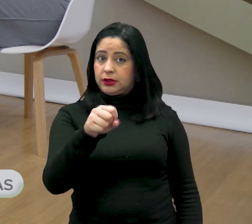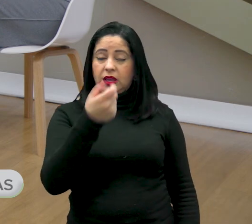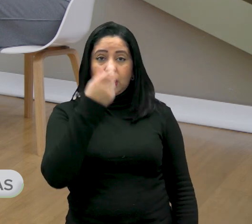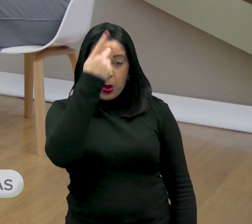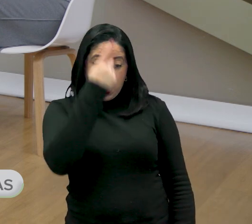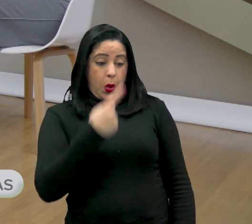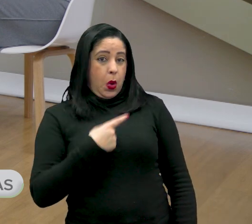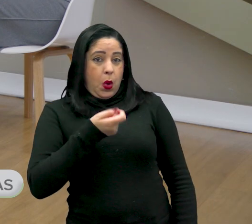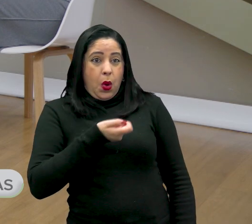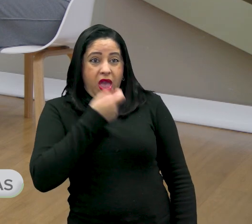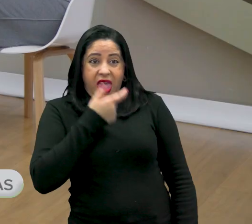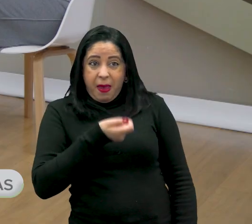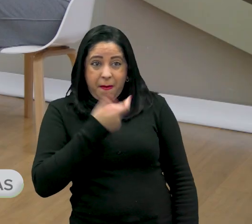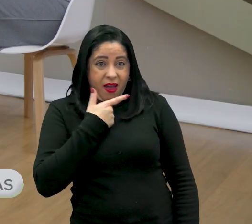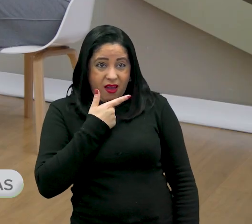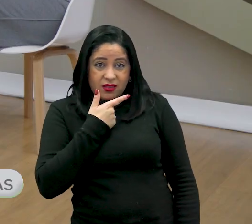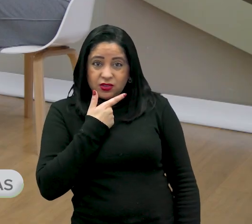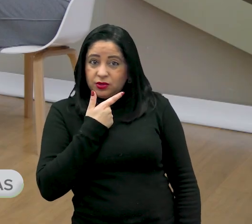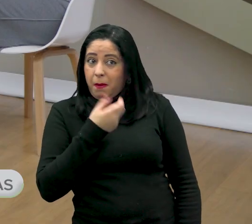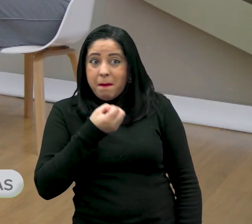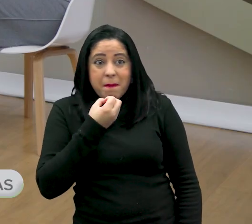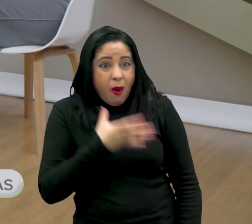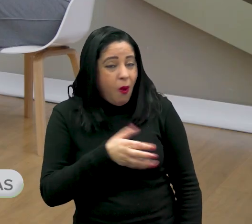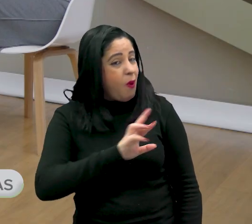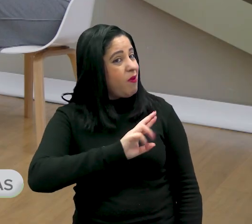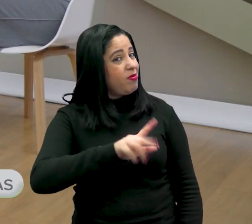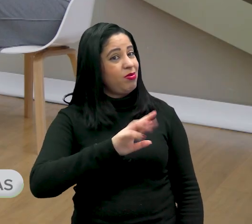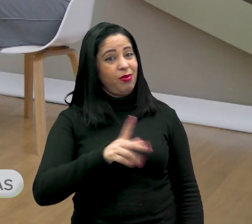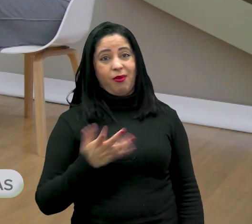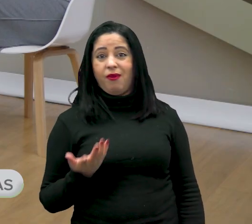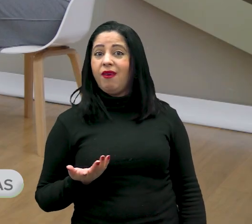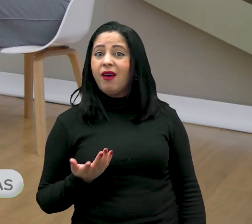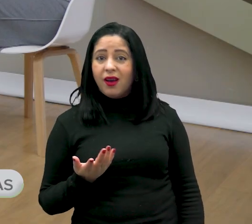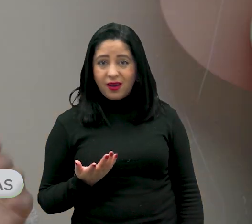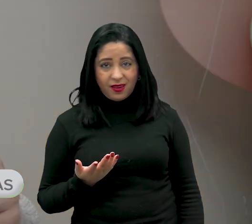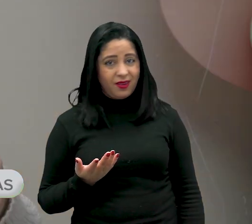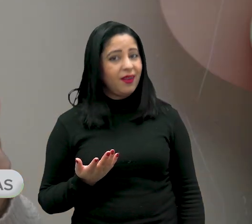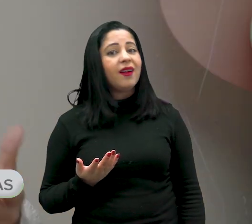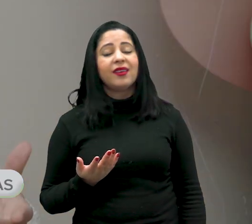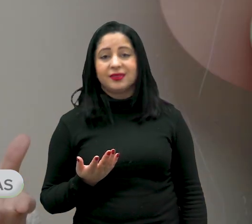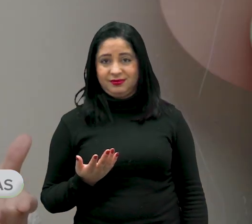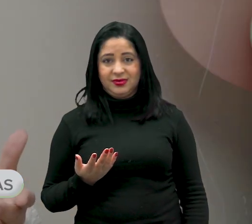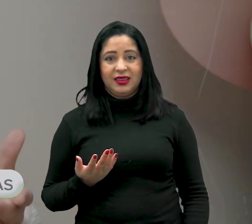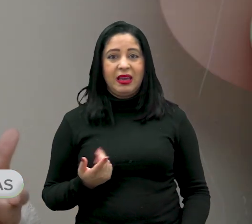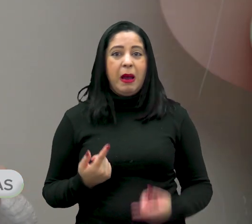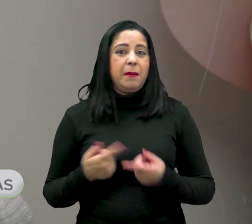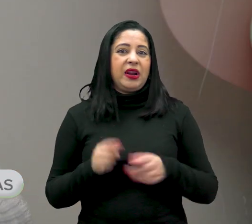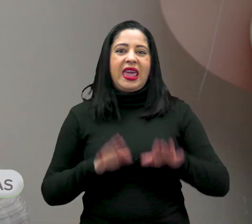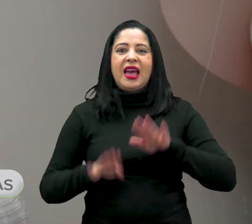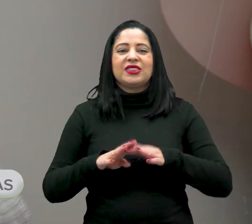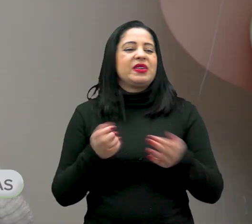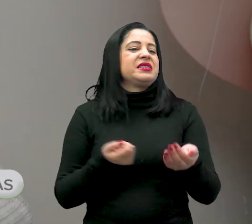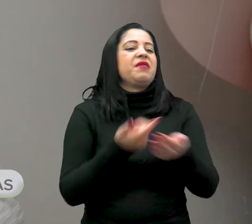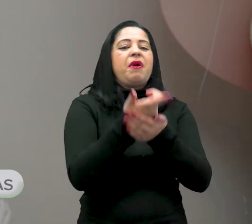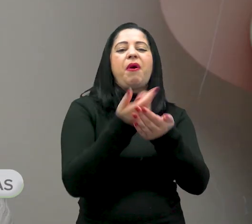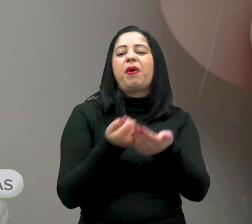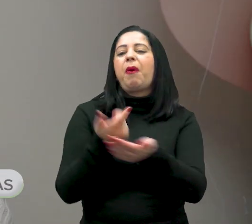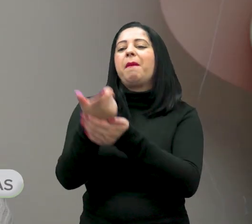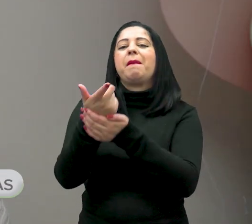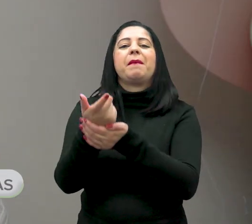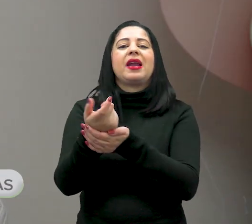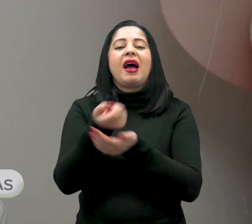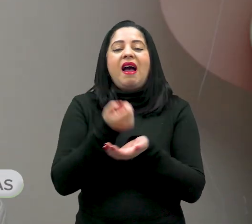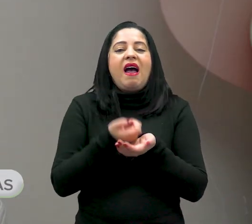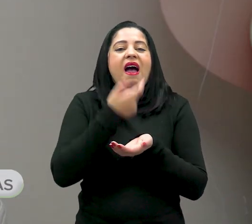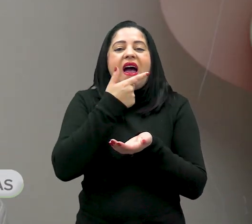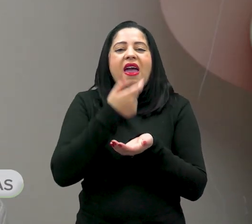reforçar. A automedicação nunca é adequada, minha gente. Por mais simples que pareça, por mais fácil que seja adquirir um remédio ali na farmácia que